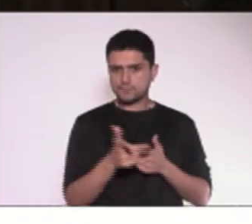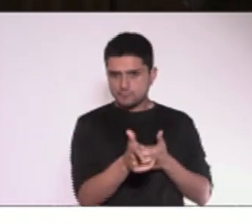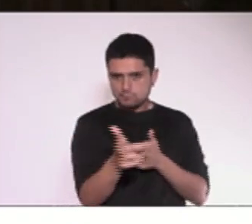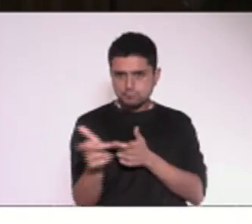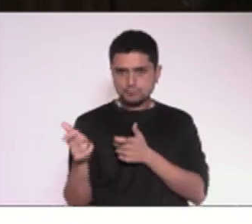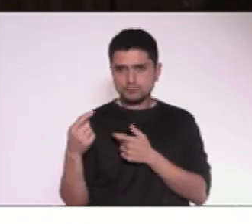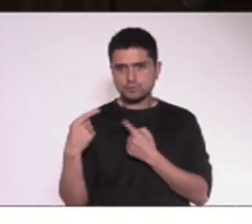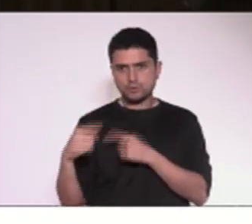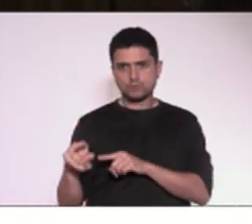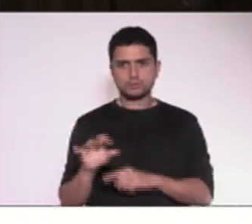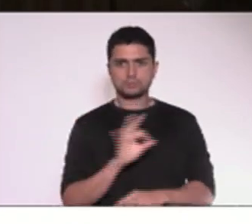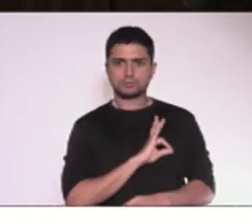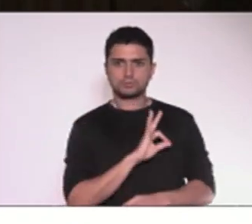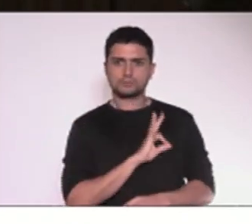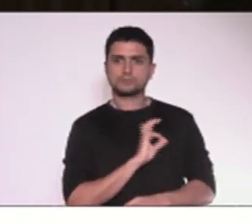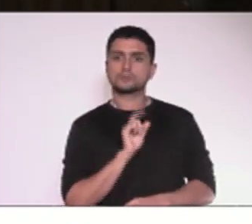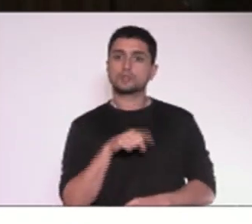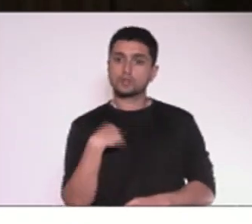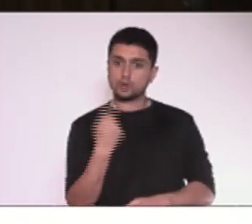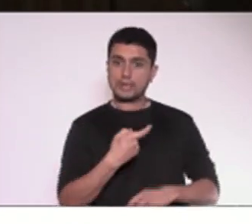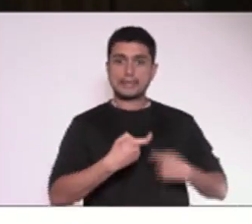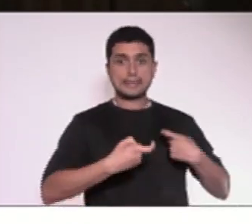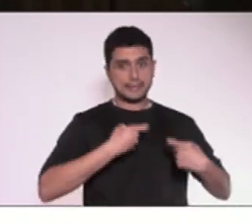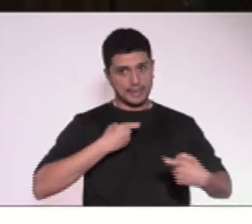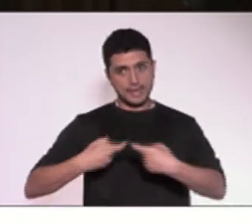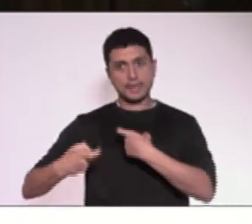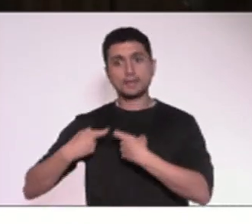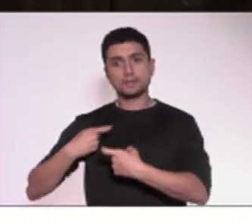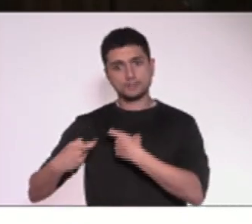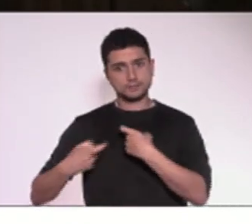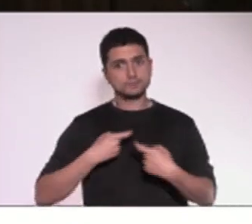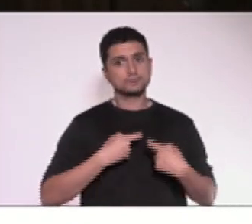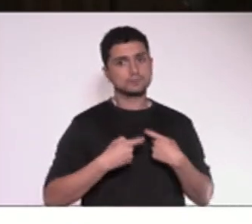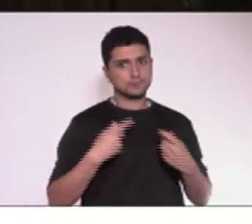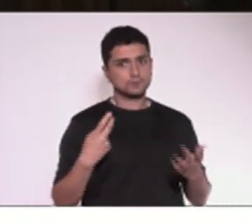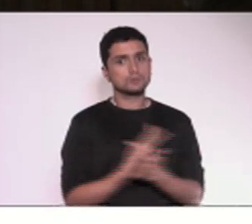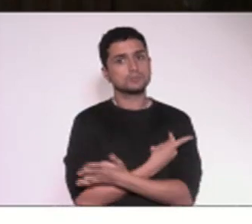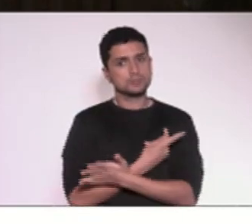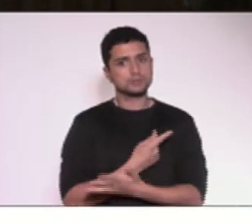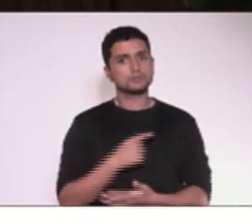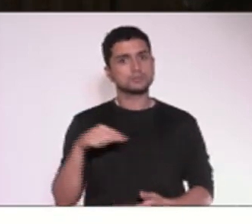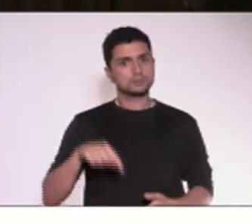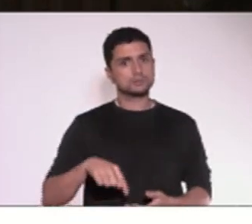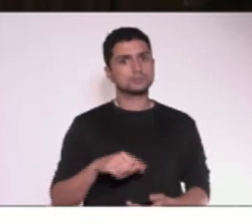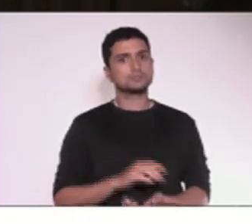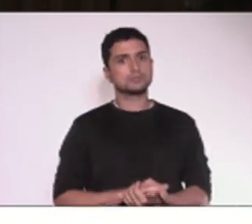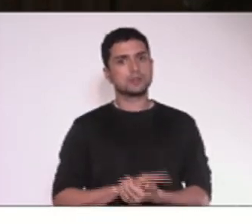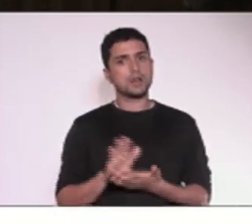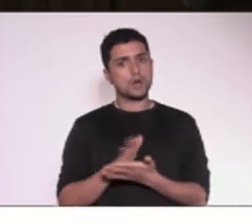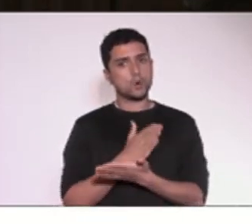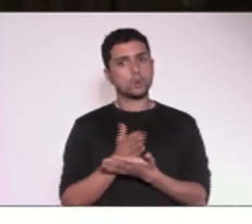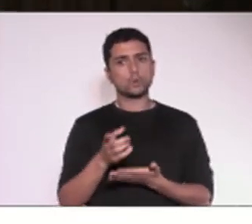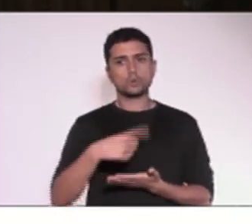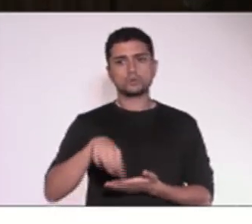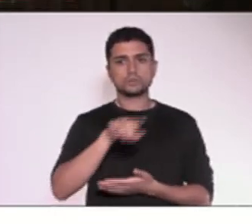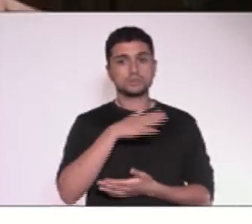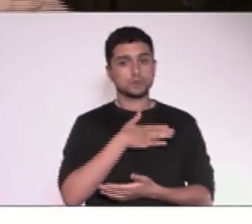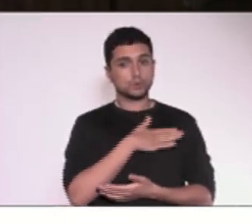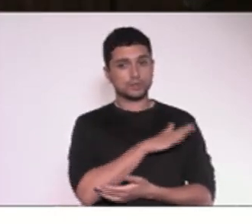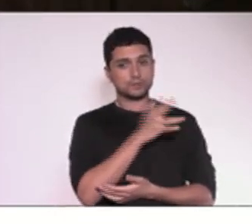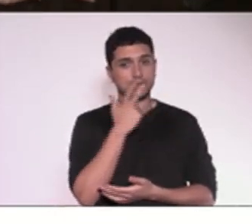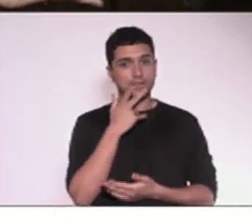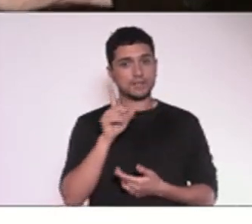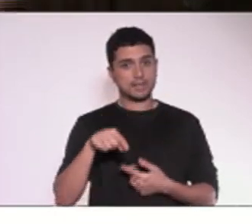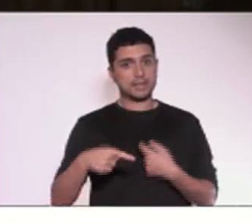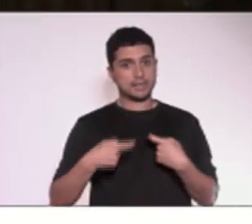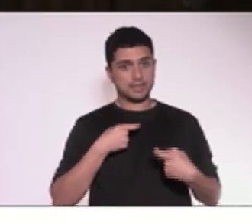Numa zona de guerra, nós vivemos uma guerra irregular, uma guerra assimétrica, não há como se negar isso. Eu sei que alguns não gostam de falar que a gente